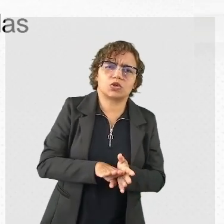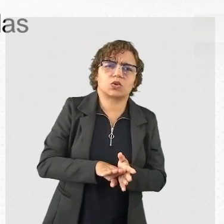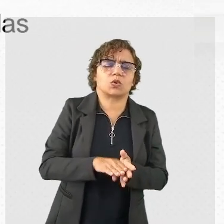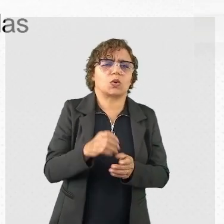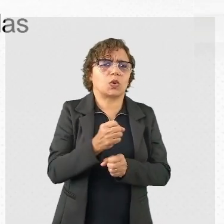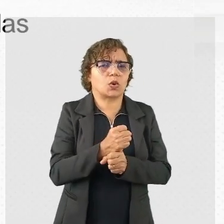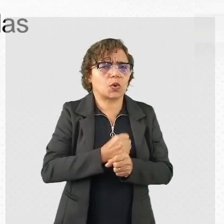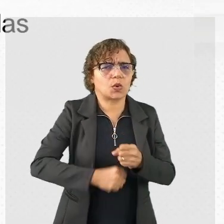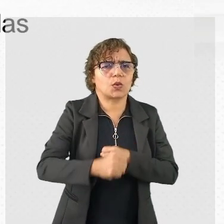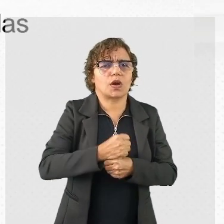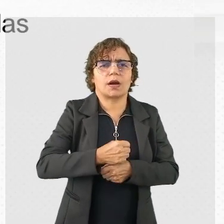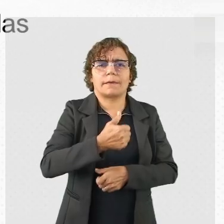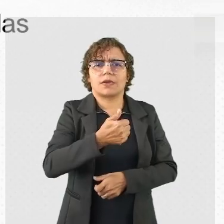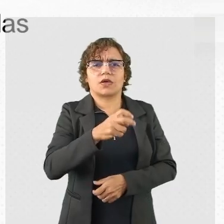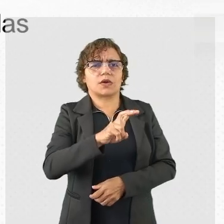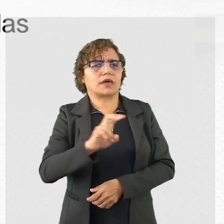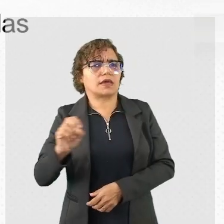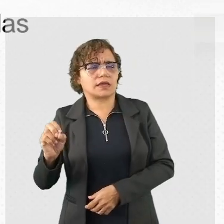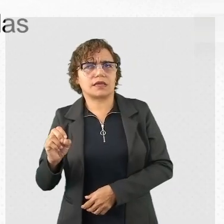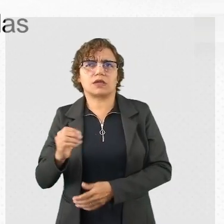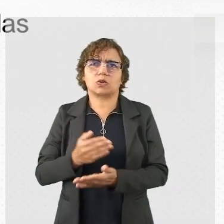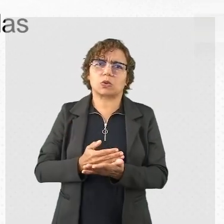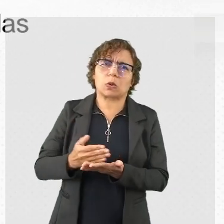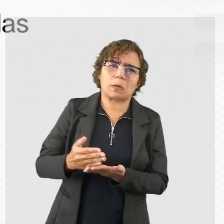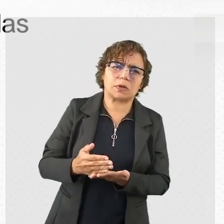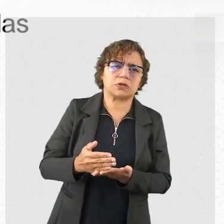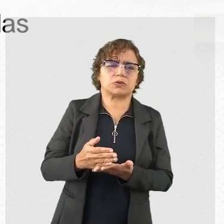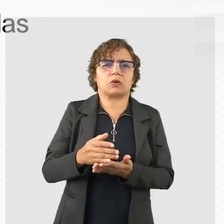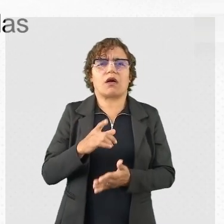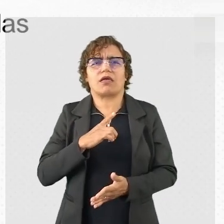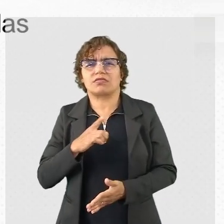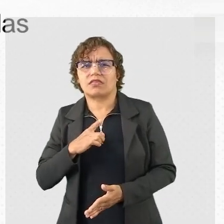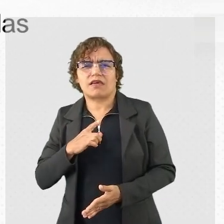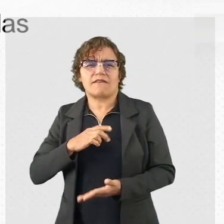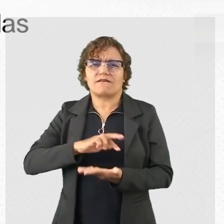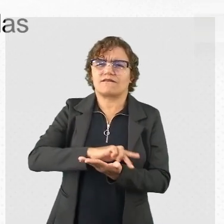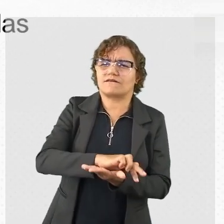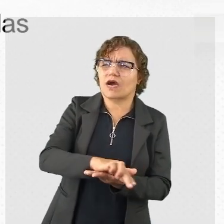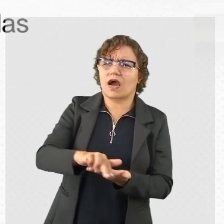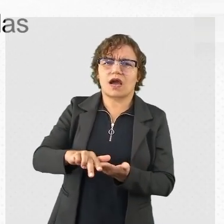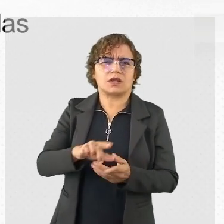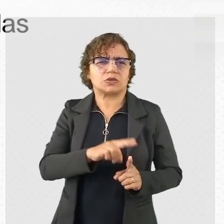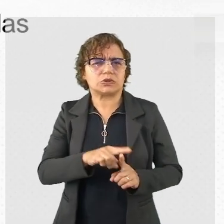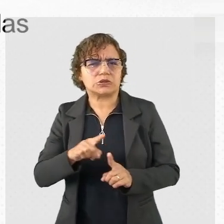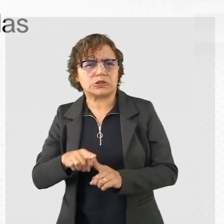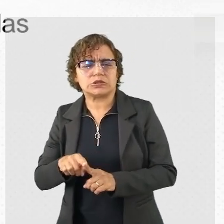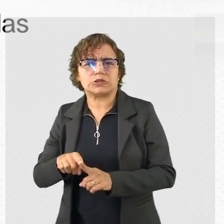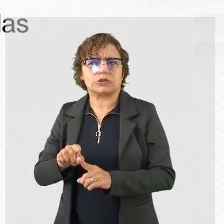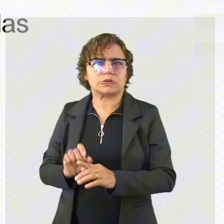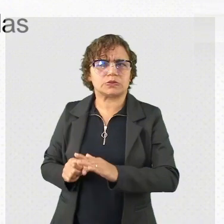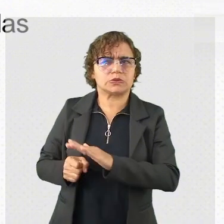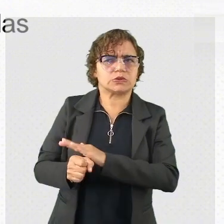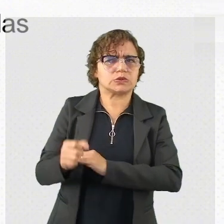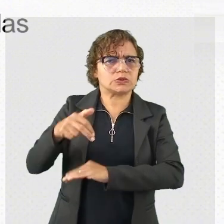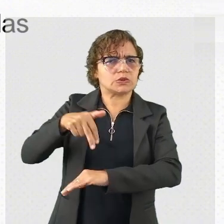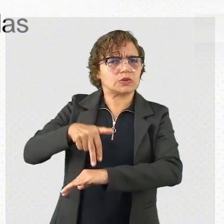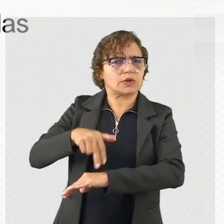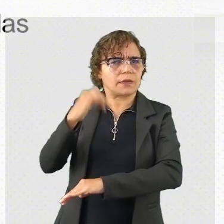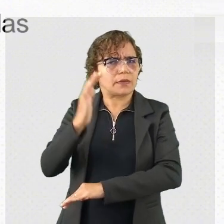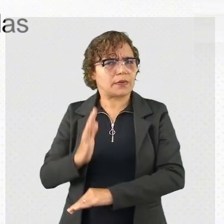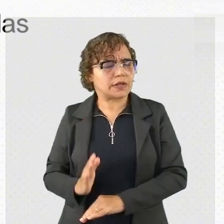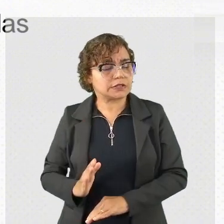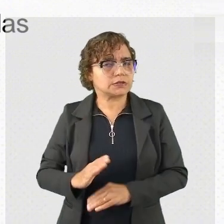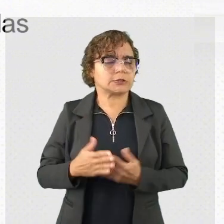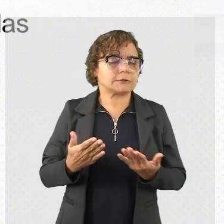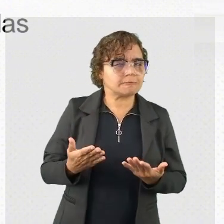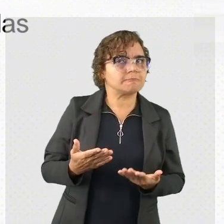já começou a ter os engenhos, as vilas, começou a explorar o território? Bom, ele começou, claro, a explorar o território a